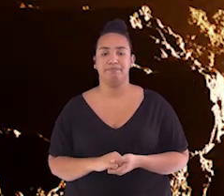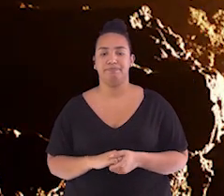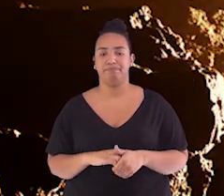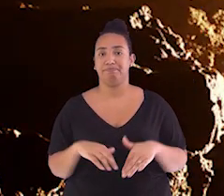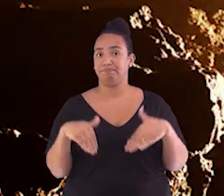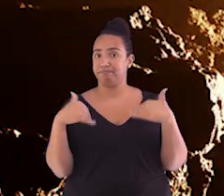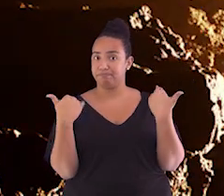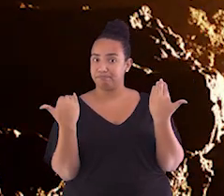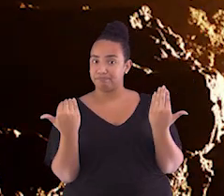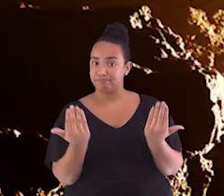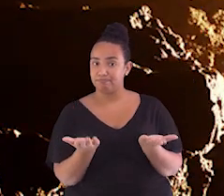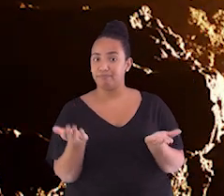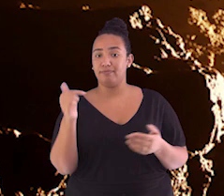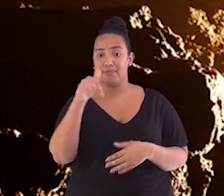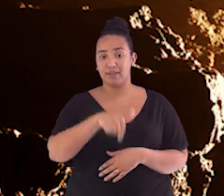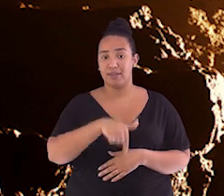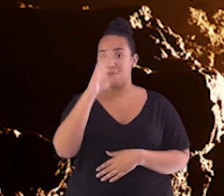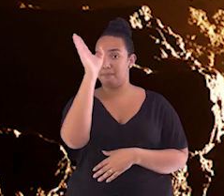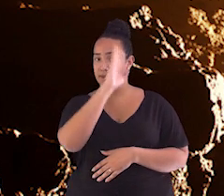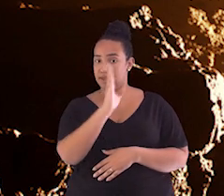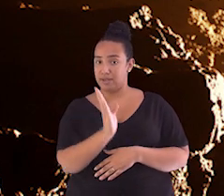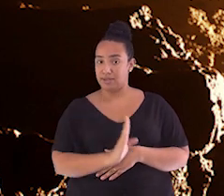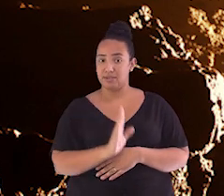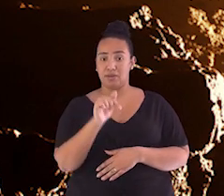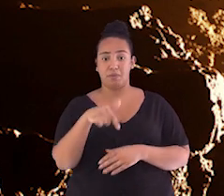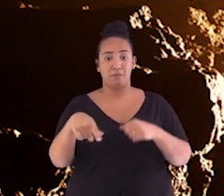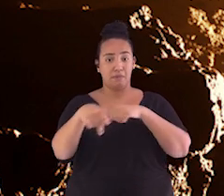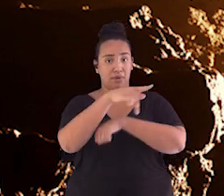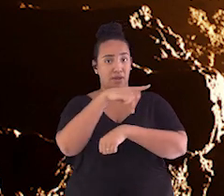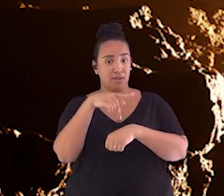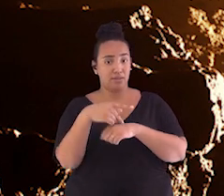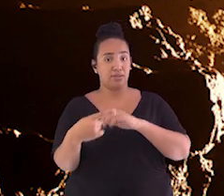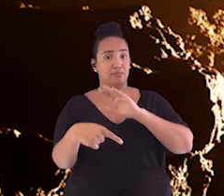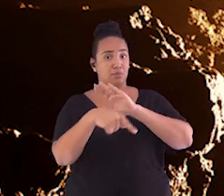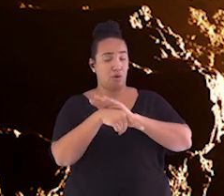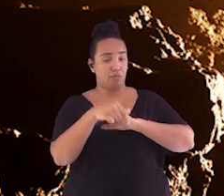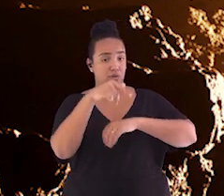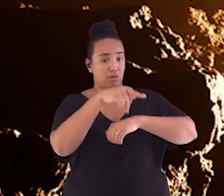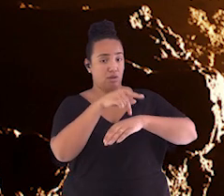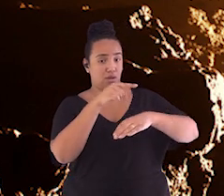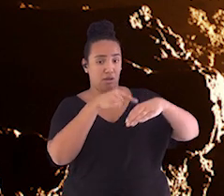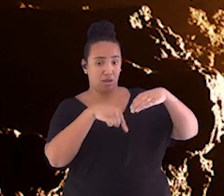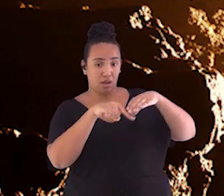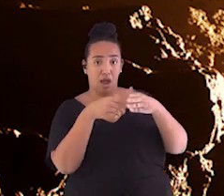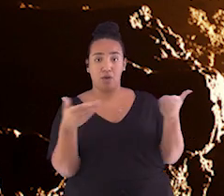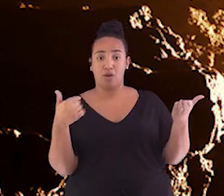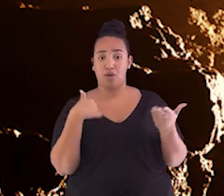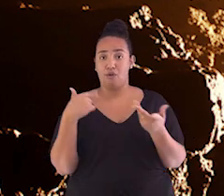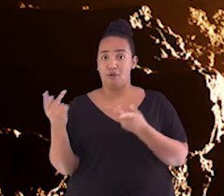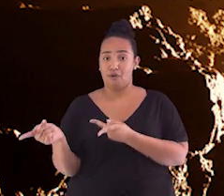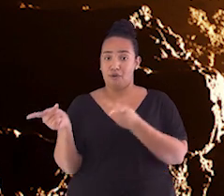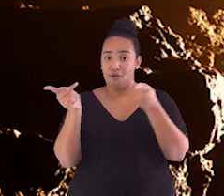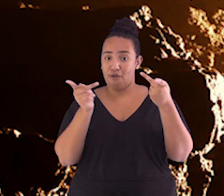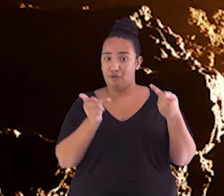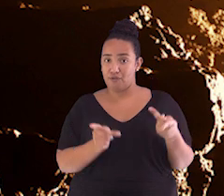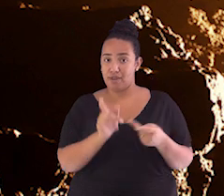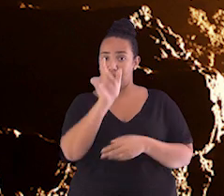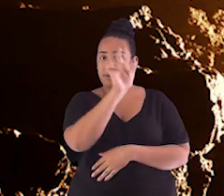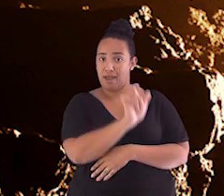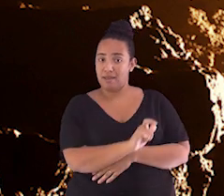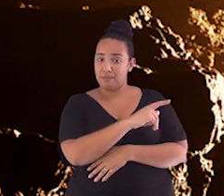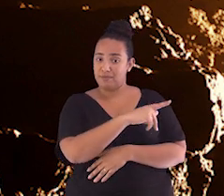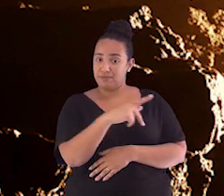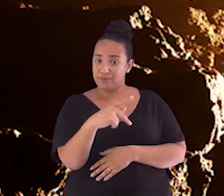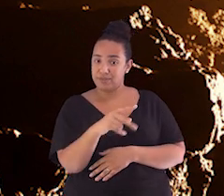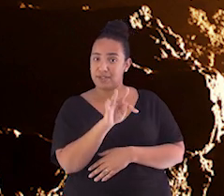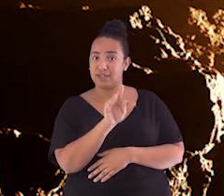Bom, já que o Brasil é considerado o país das cavernas, eu convidei a professora Thaís Cristina para contar um pouco para